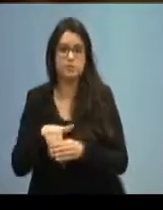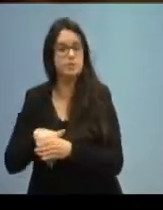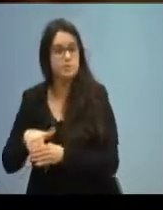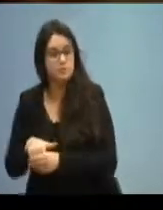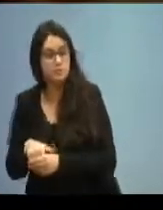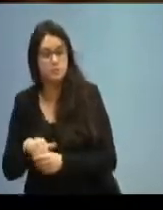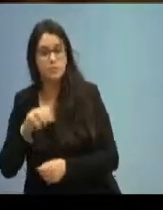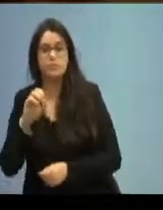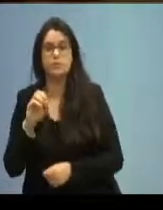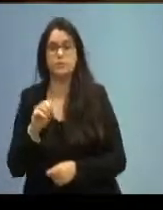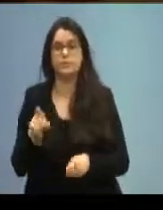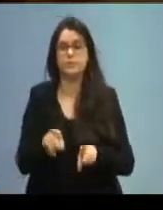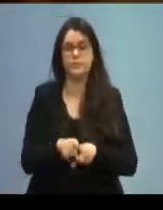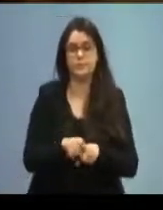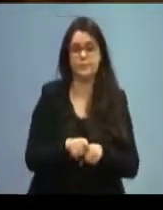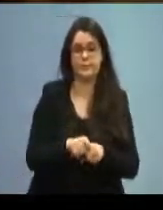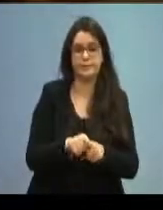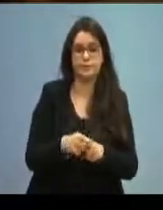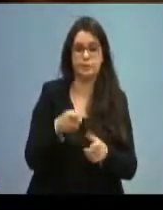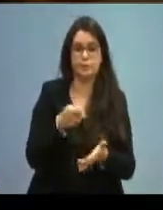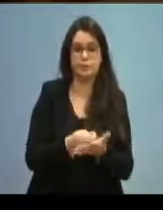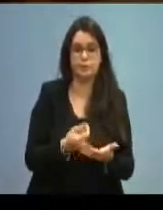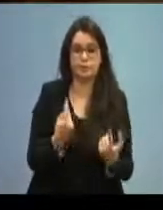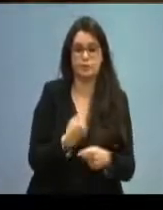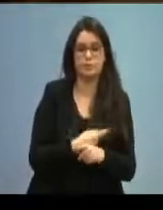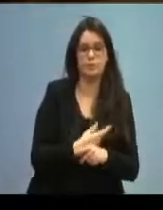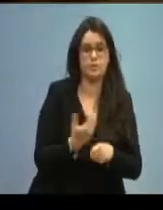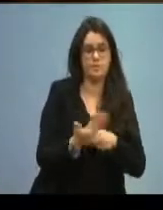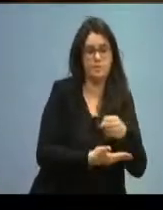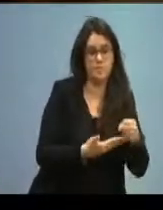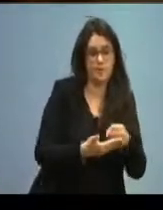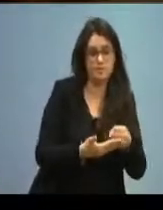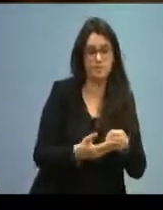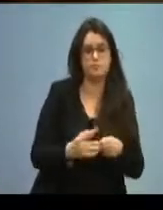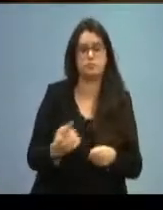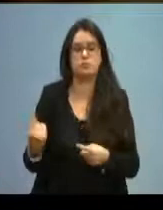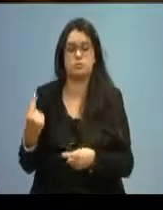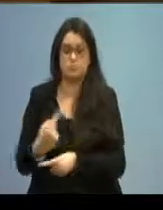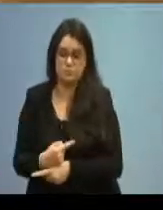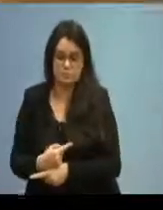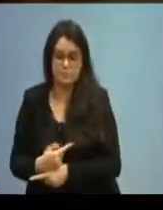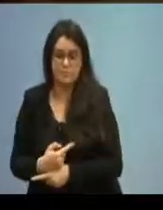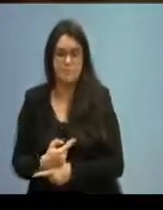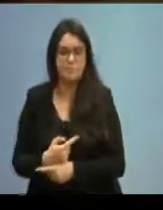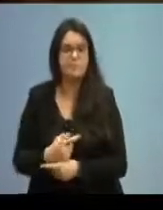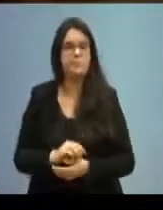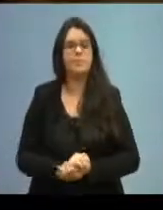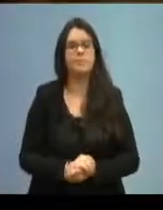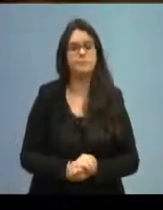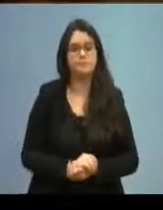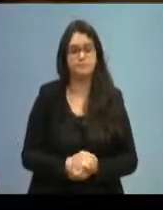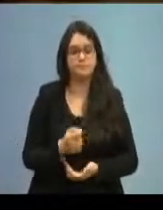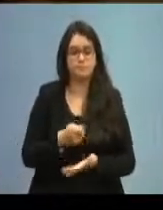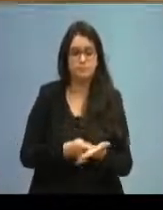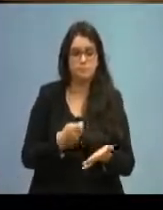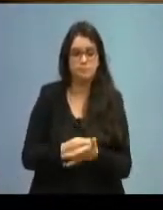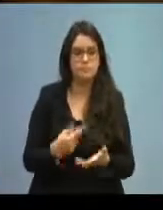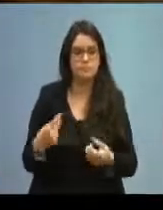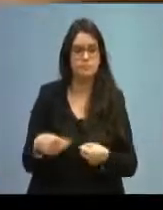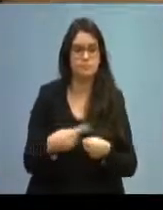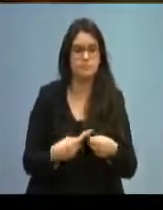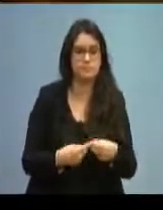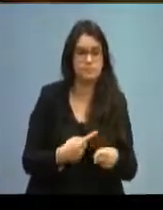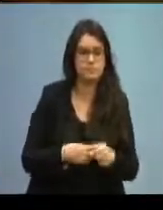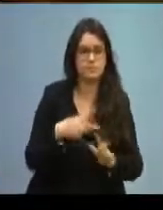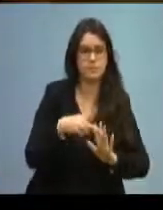em confronto entre base e oposição, transformar isso em disputa por uma cidade ou um projeto ilusório